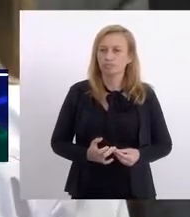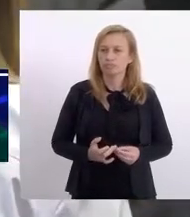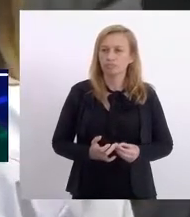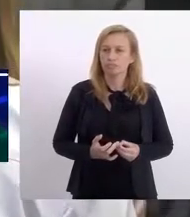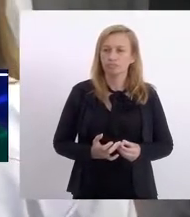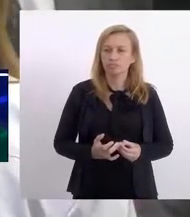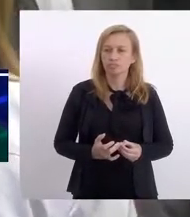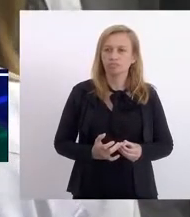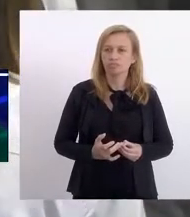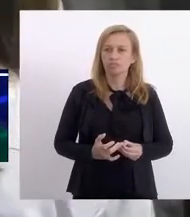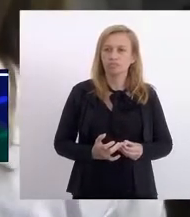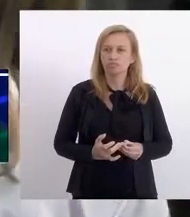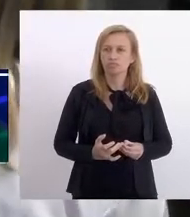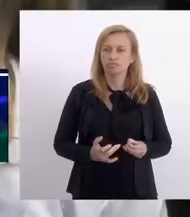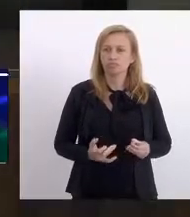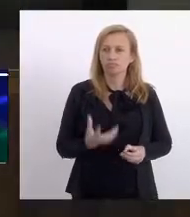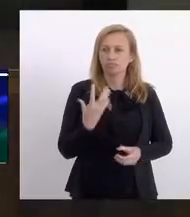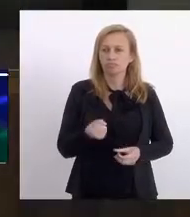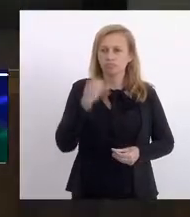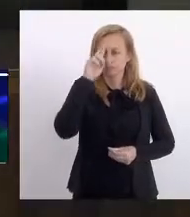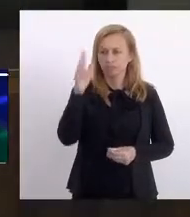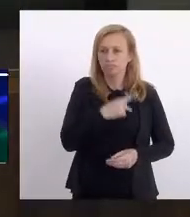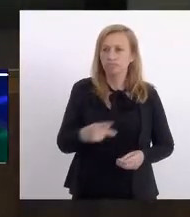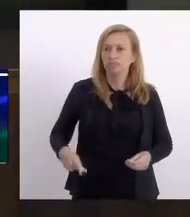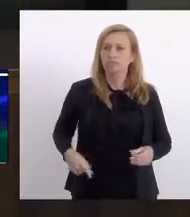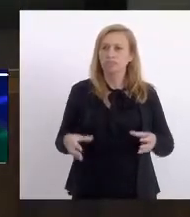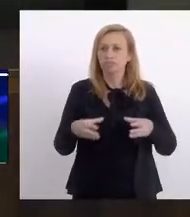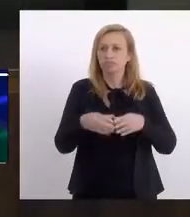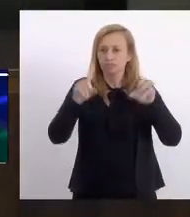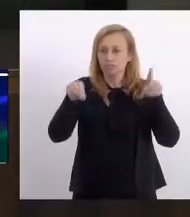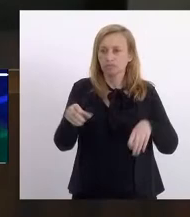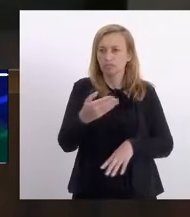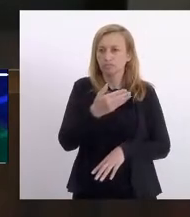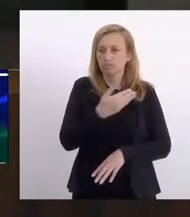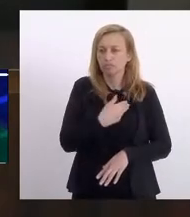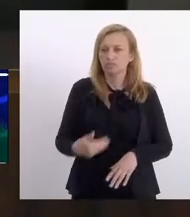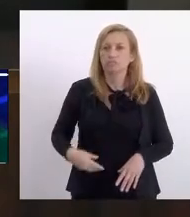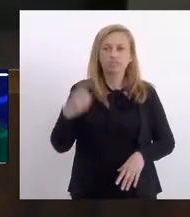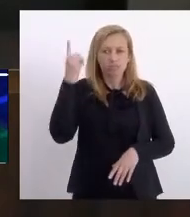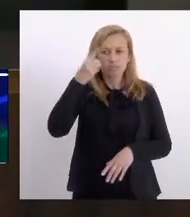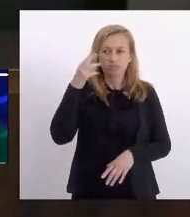Favorável, senhor presidente. Pela Comissão de Servidores Públicos, deputado Rodrigo Amorim.